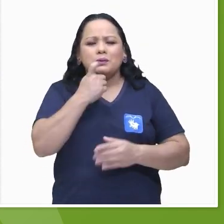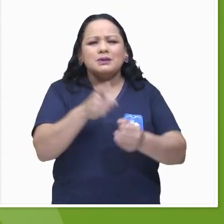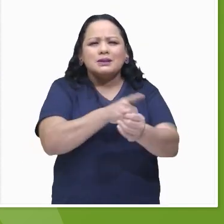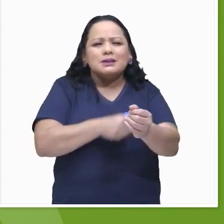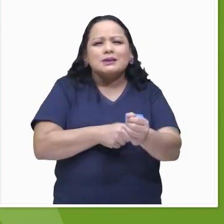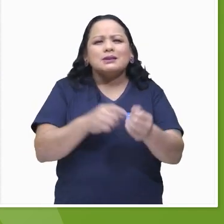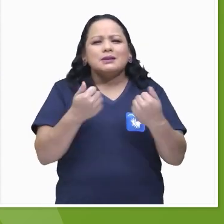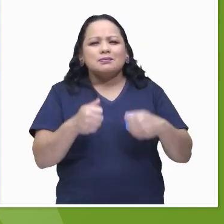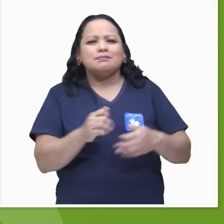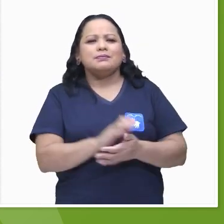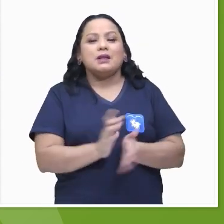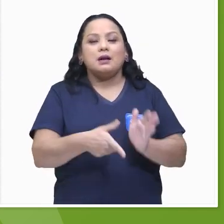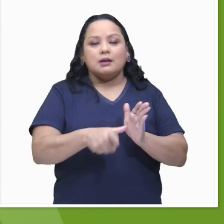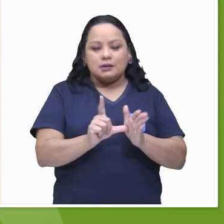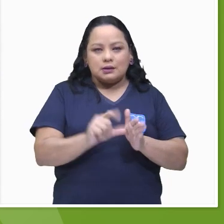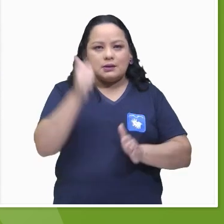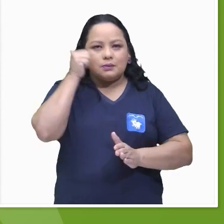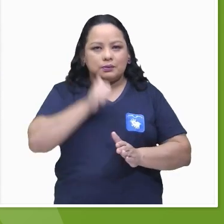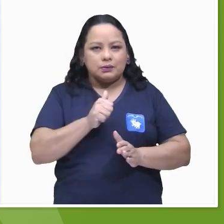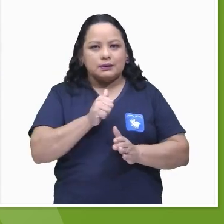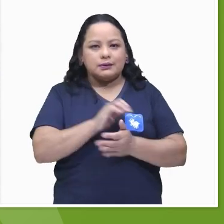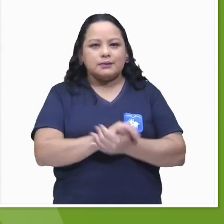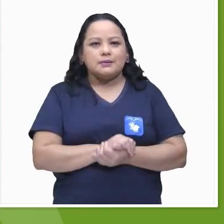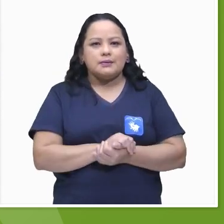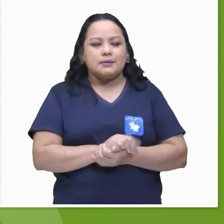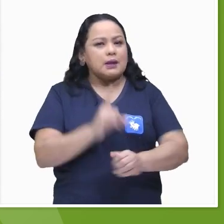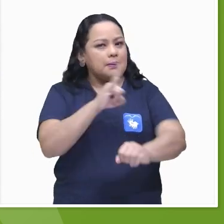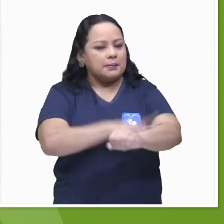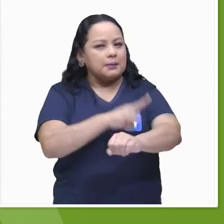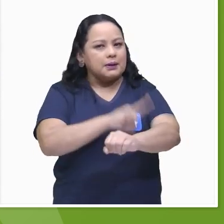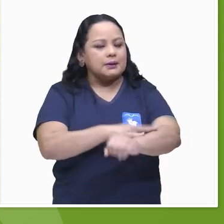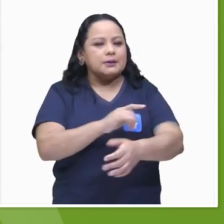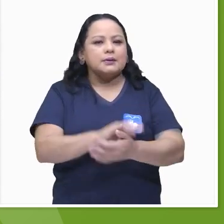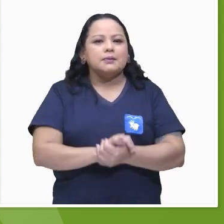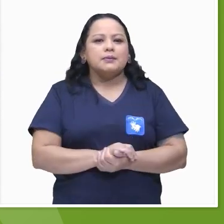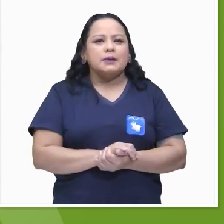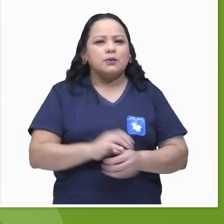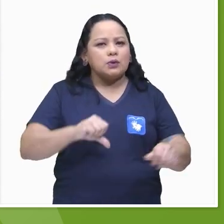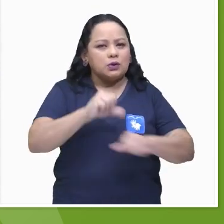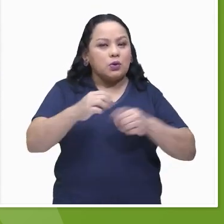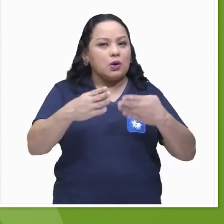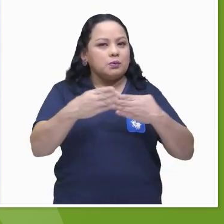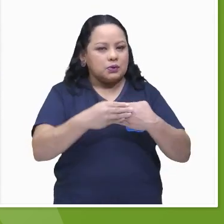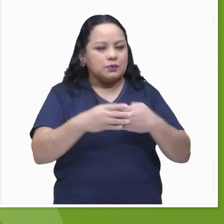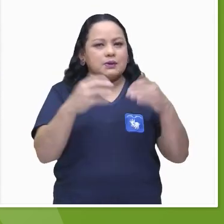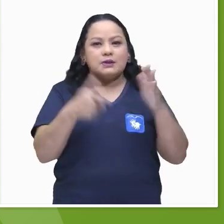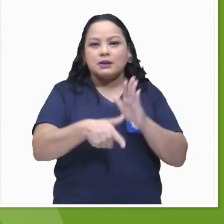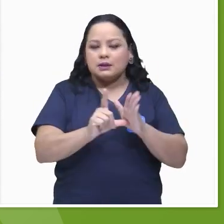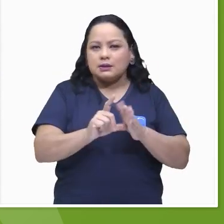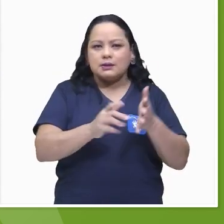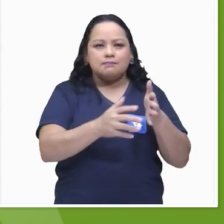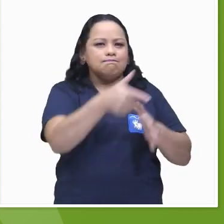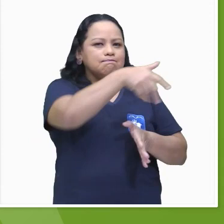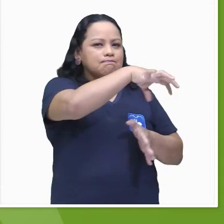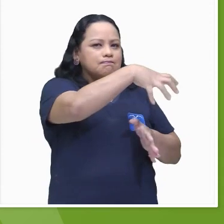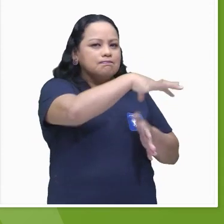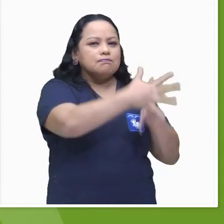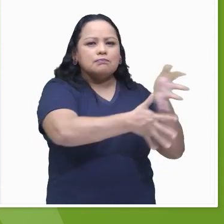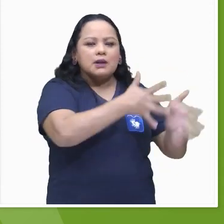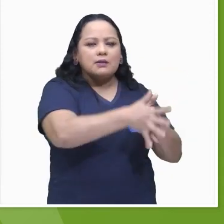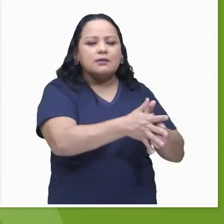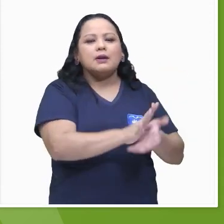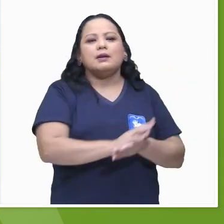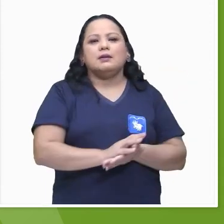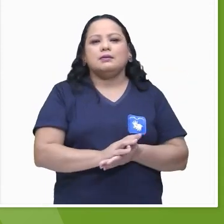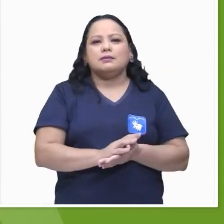importante, antes da mulher ir lá fazer xixi, né? Ela lavar as mãos para quando ela fosse limpar ali com